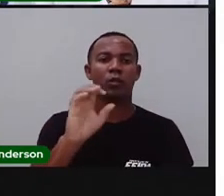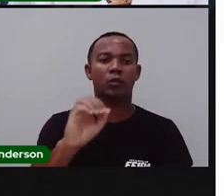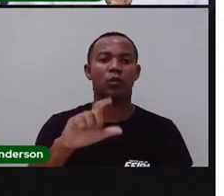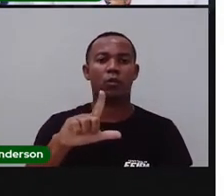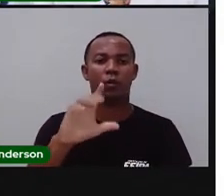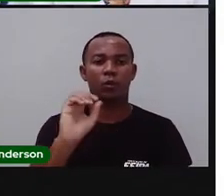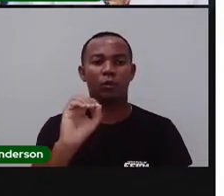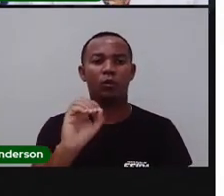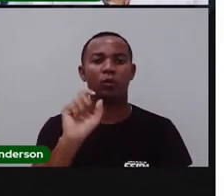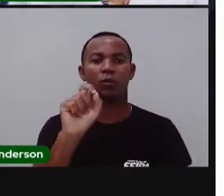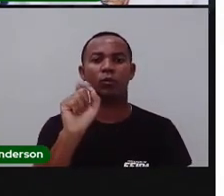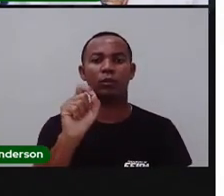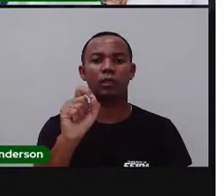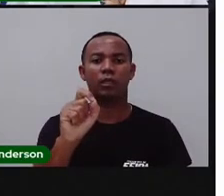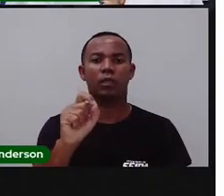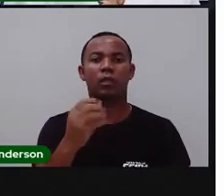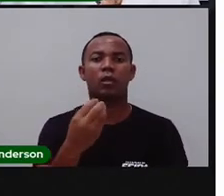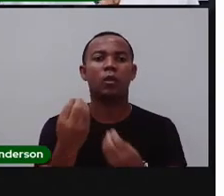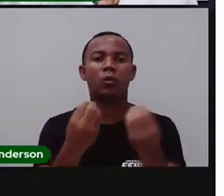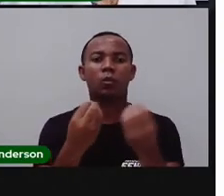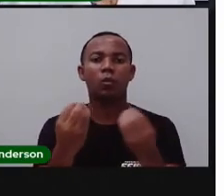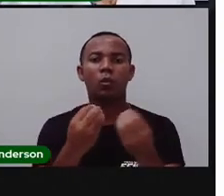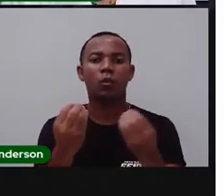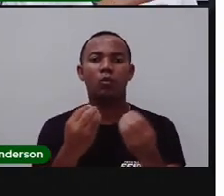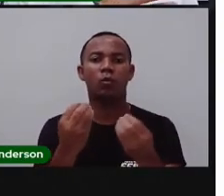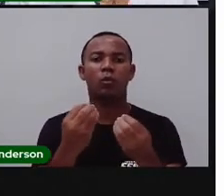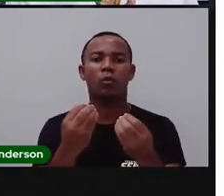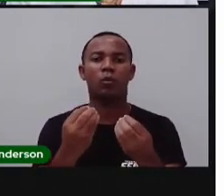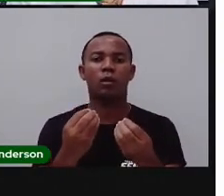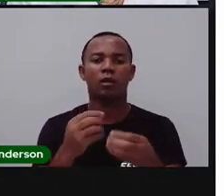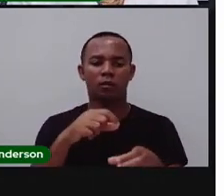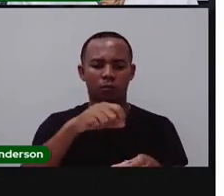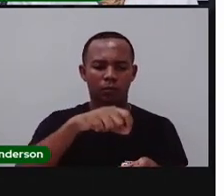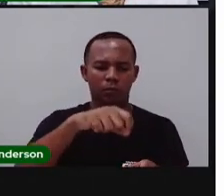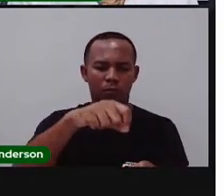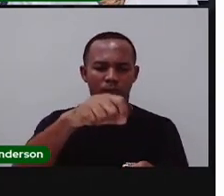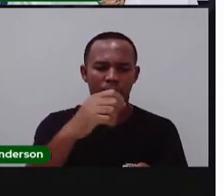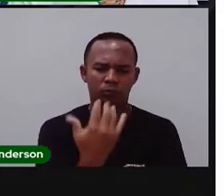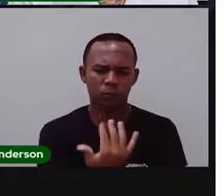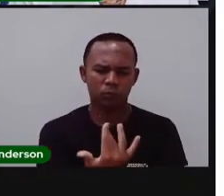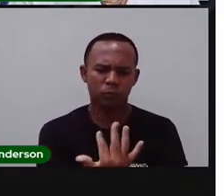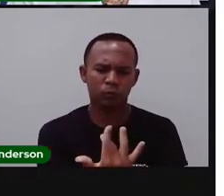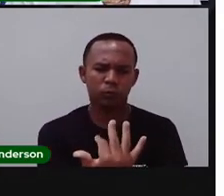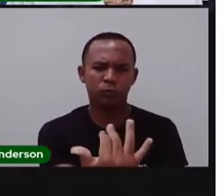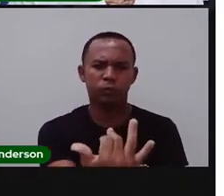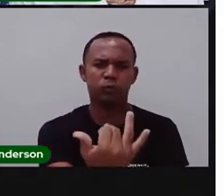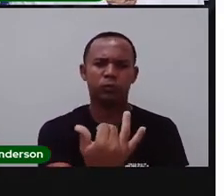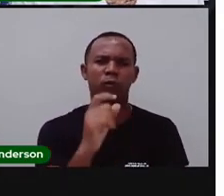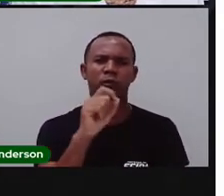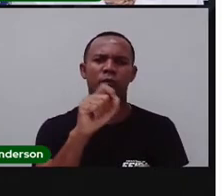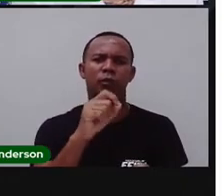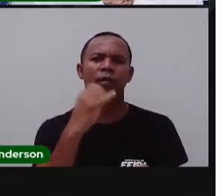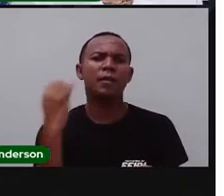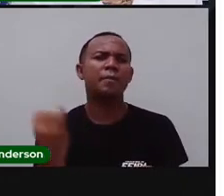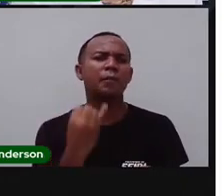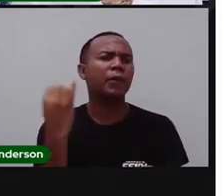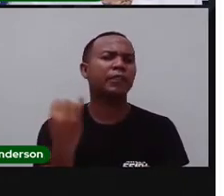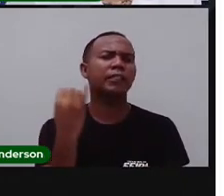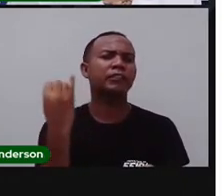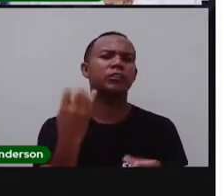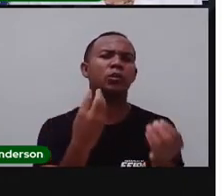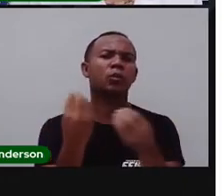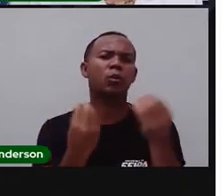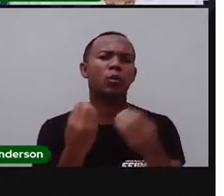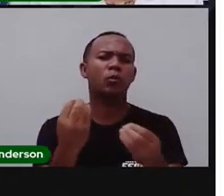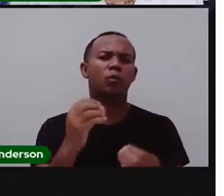A agricultura, né? Lembra que ela falou, a agricultura é o que é plantado. certo? Então, a importância do solo.